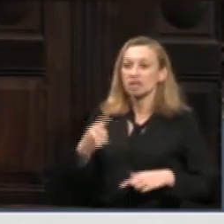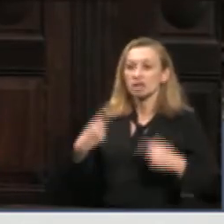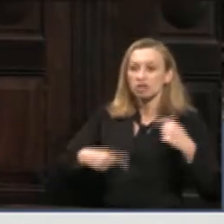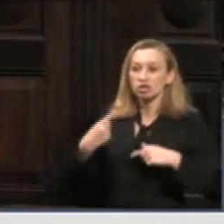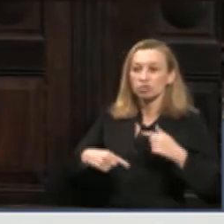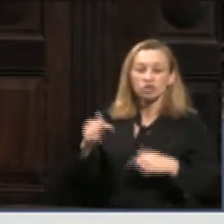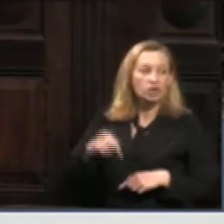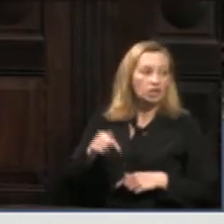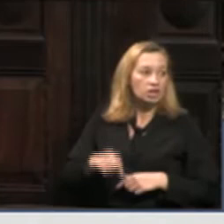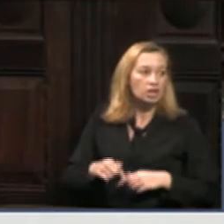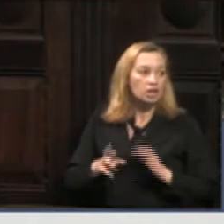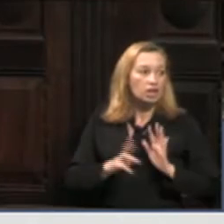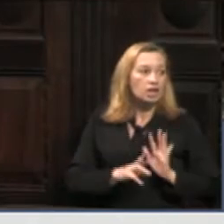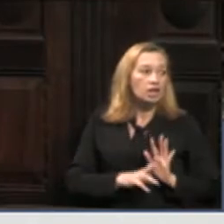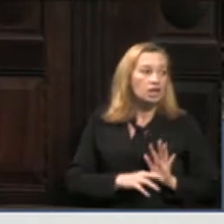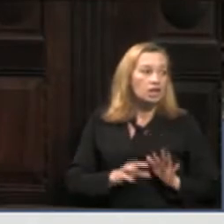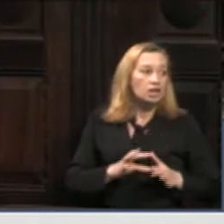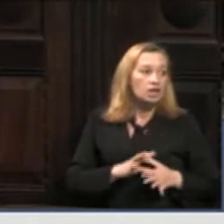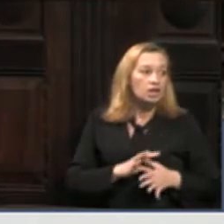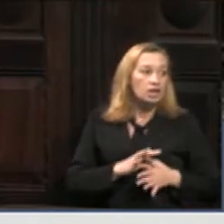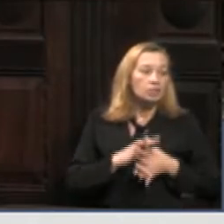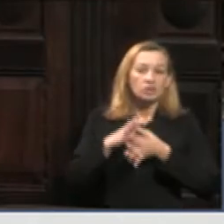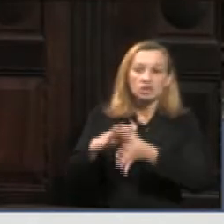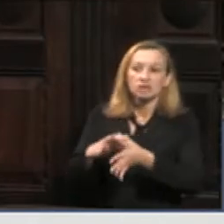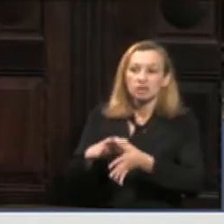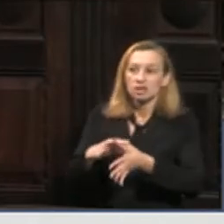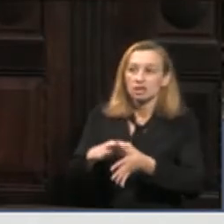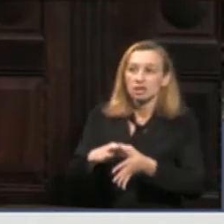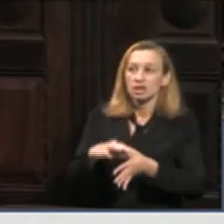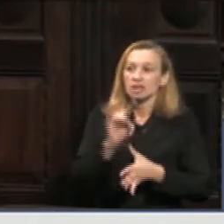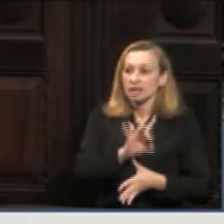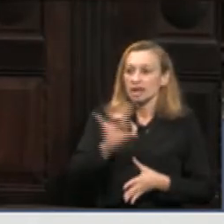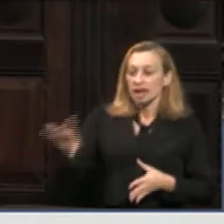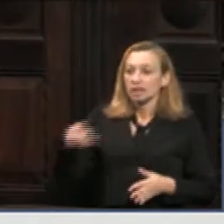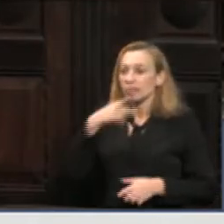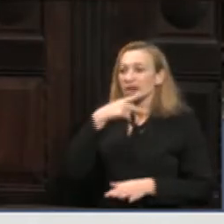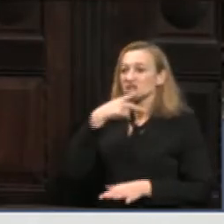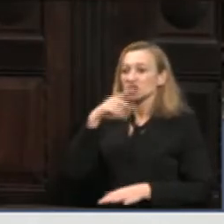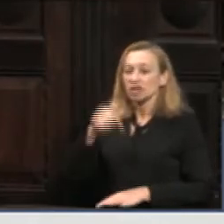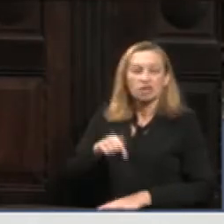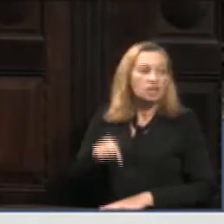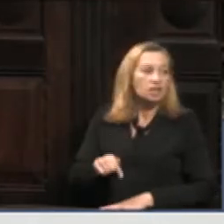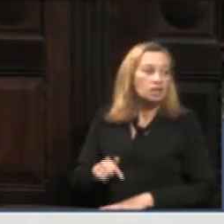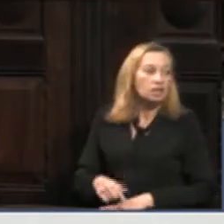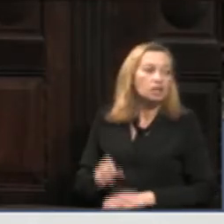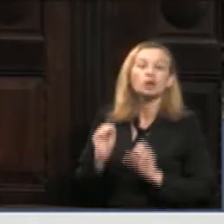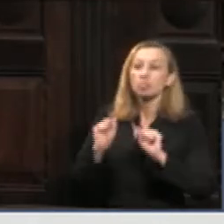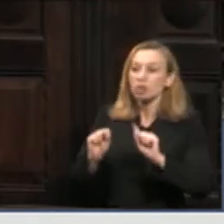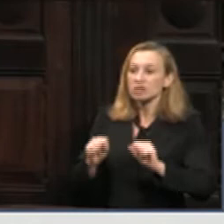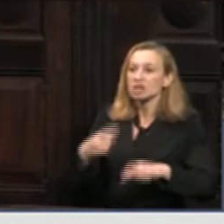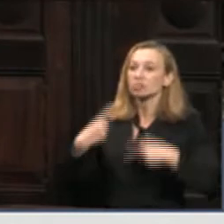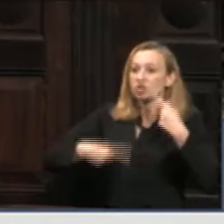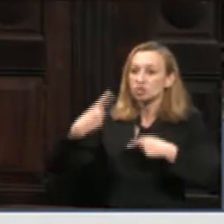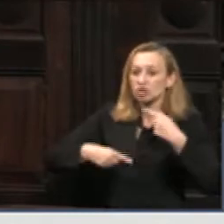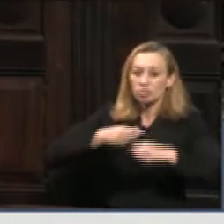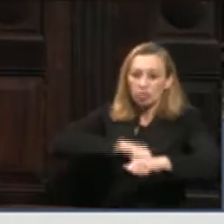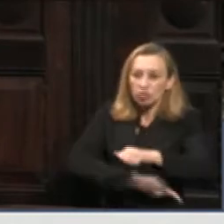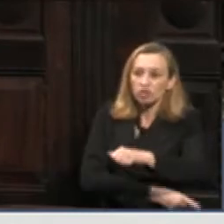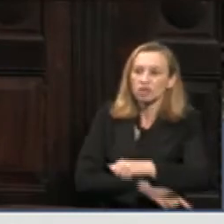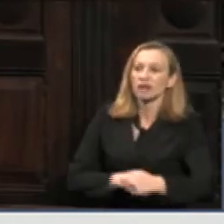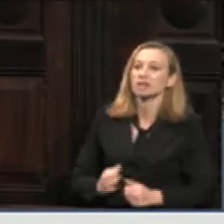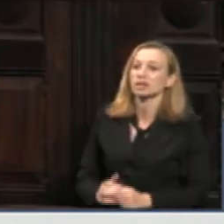mobilizando representante de cada partido representado nesta Casa, para que possamos debater com